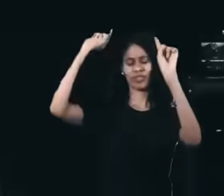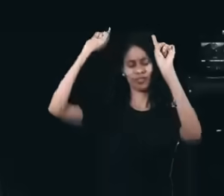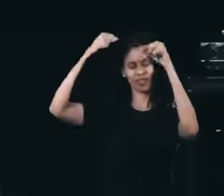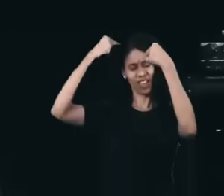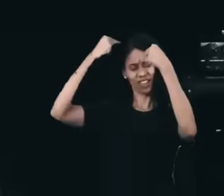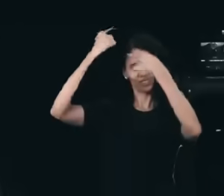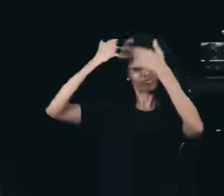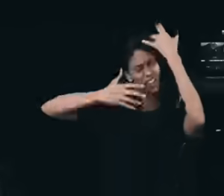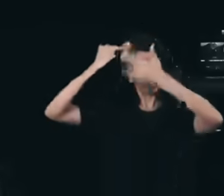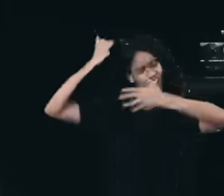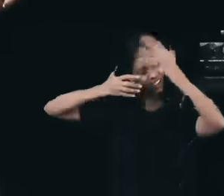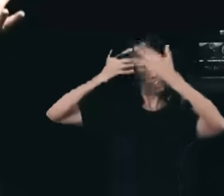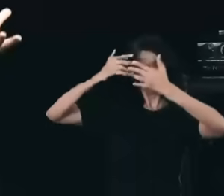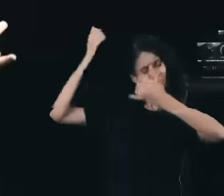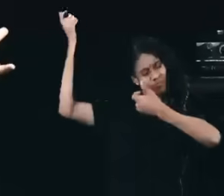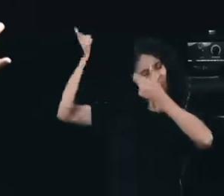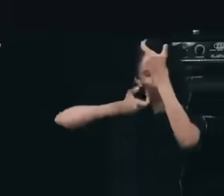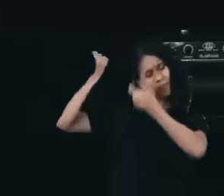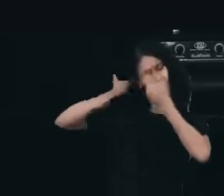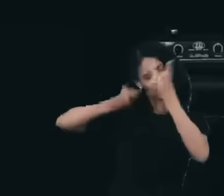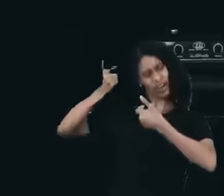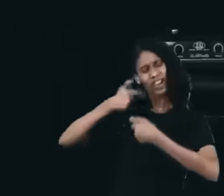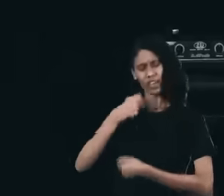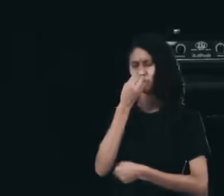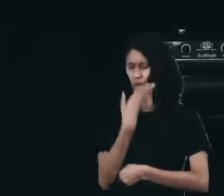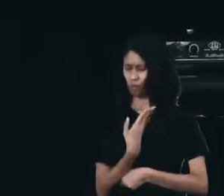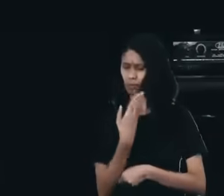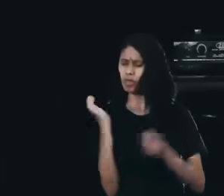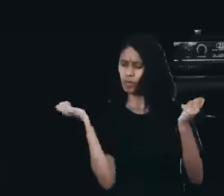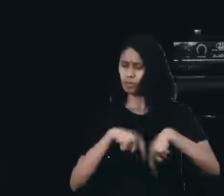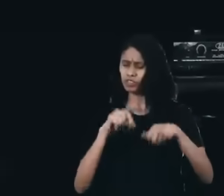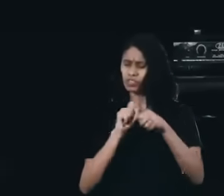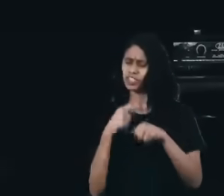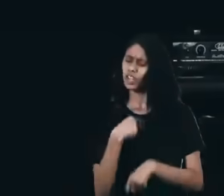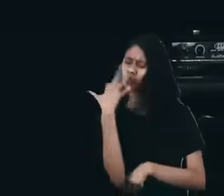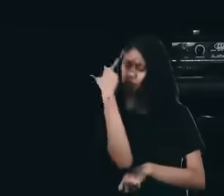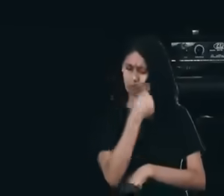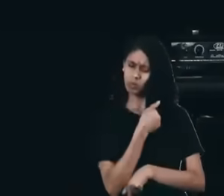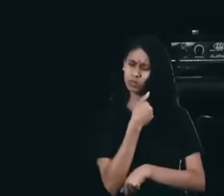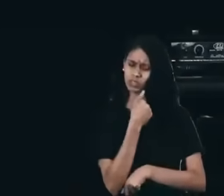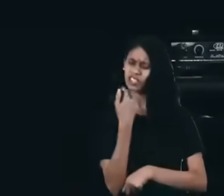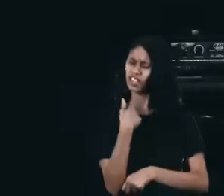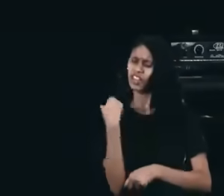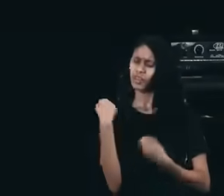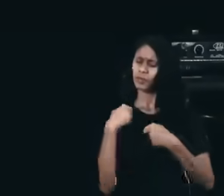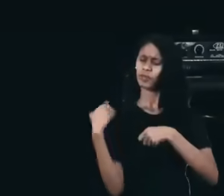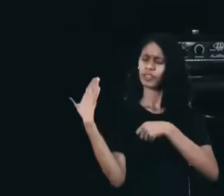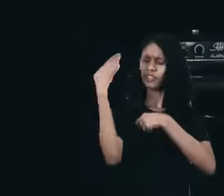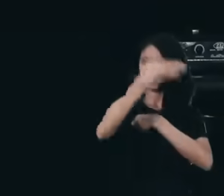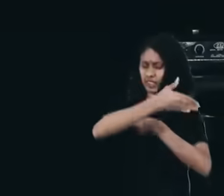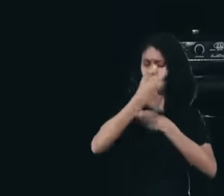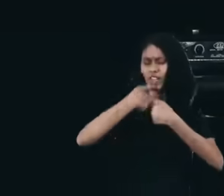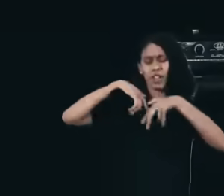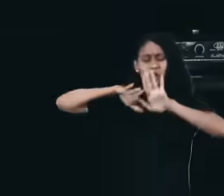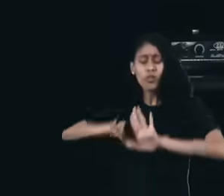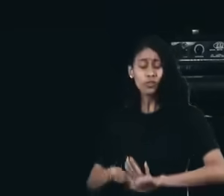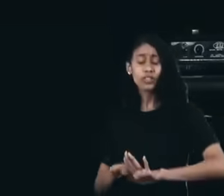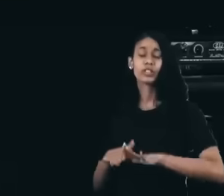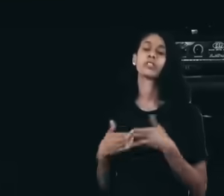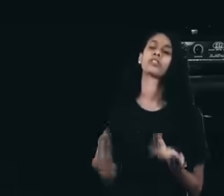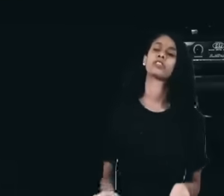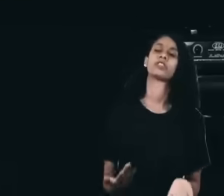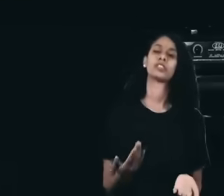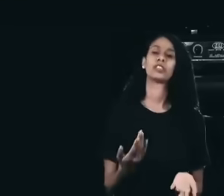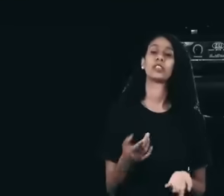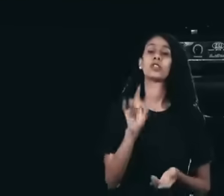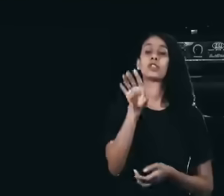apta para isso? Será que eu sou boa o suficiente? Será que eu sou bonito o suficiente? Será que eu devo ir? Será que eu devo ficar? Ei, a